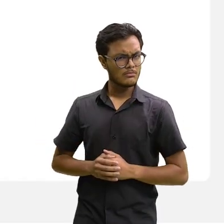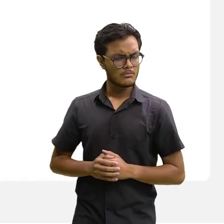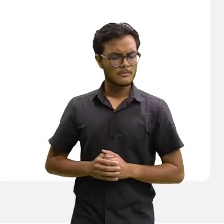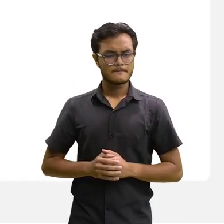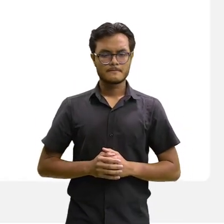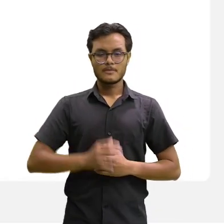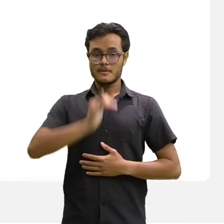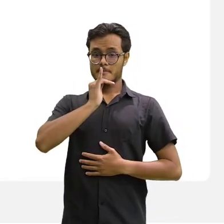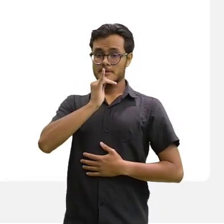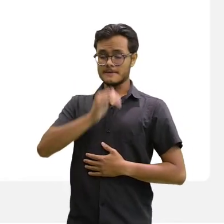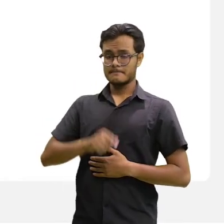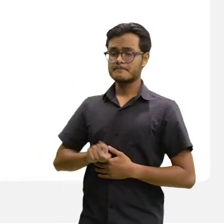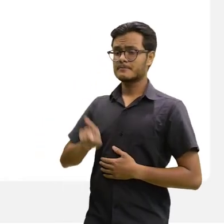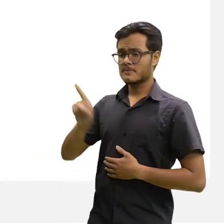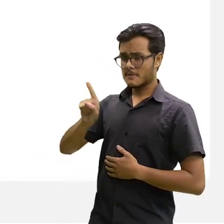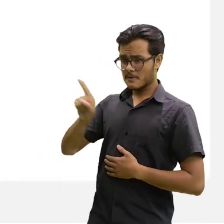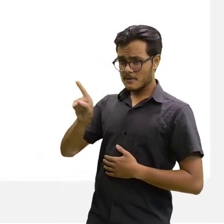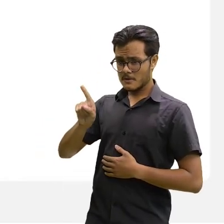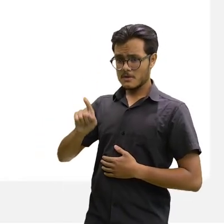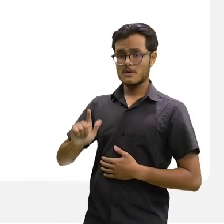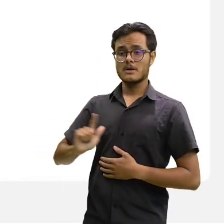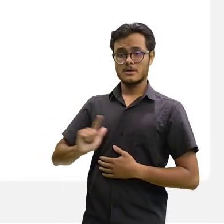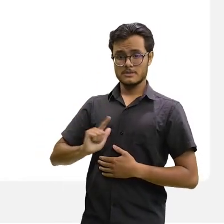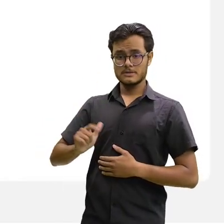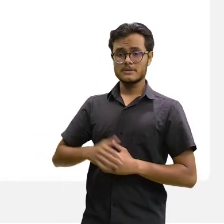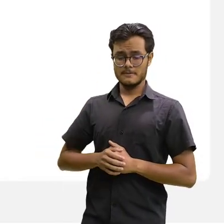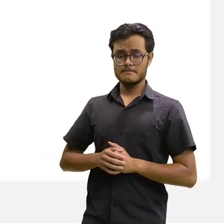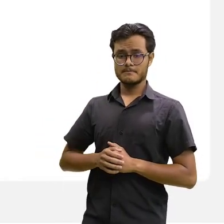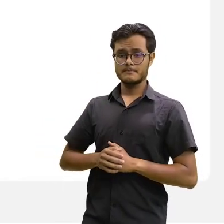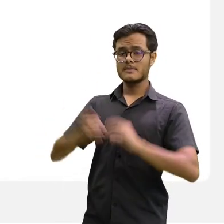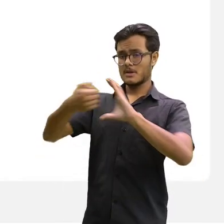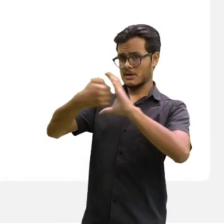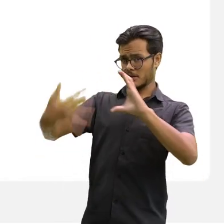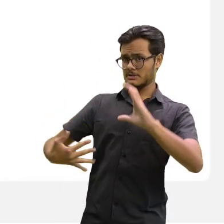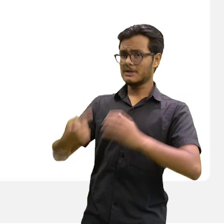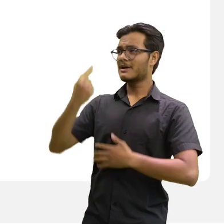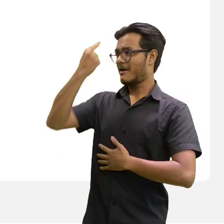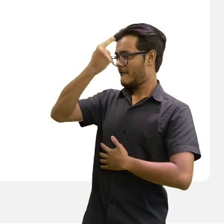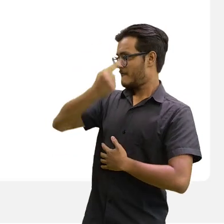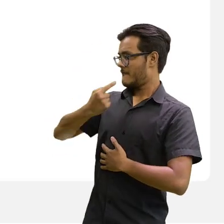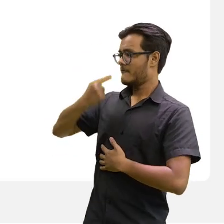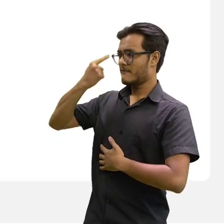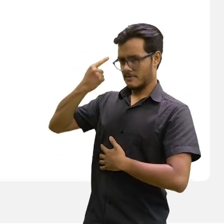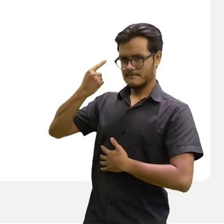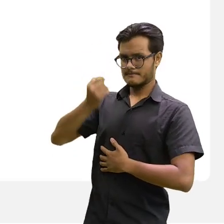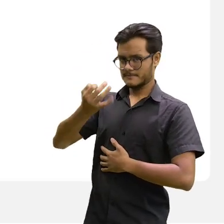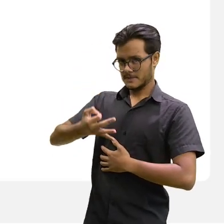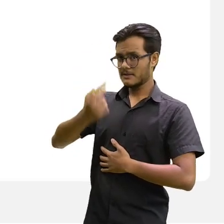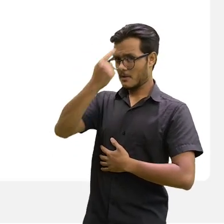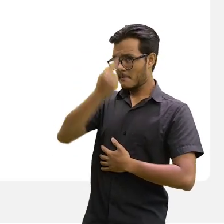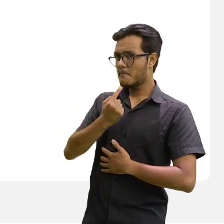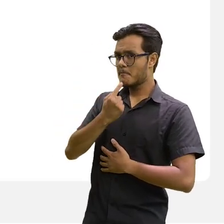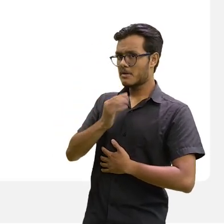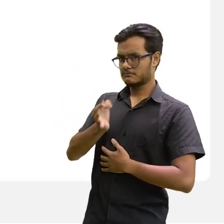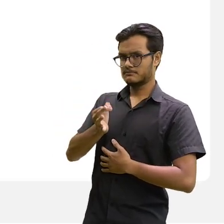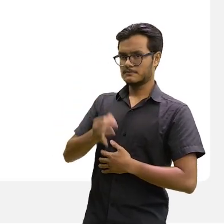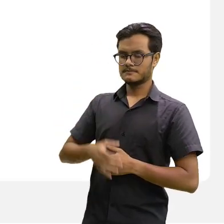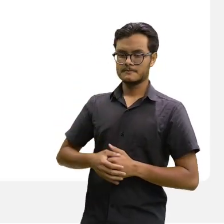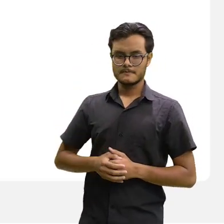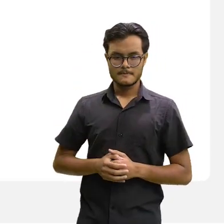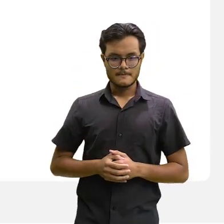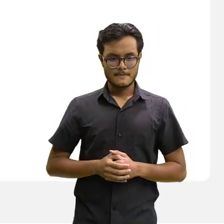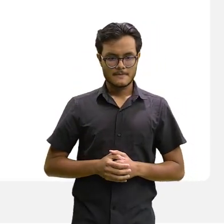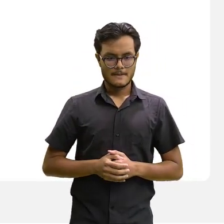Bem, aqui a gente observa que nós temos a estrutura da face em visão lateral no nosso ponto anatômico,